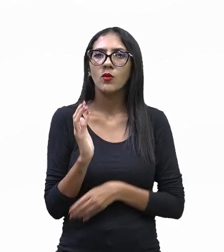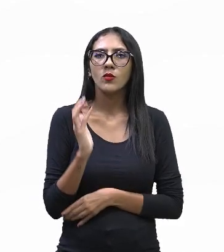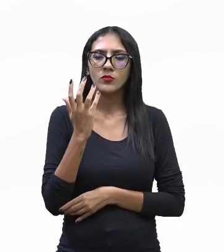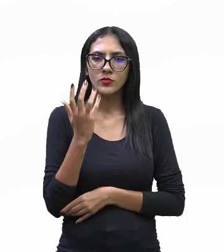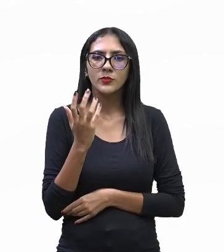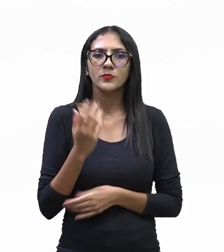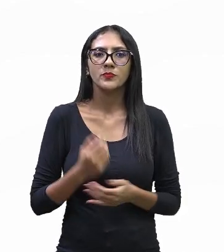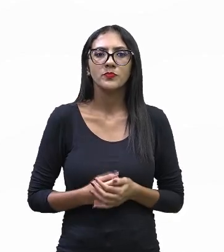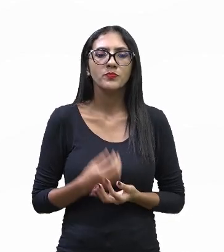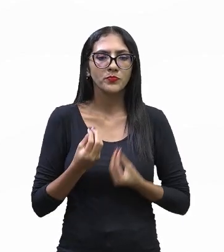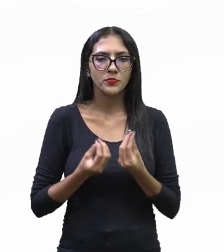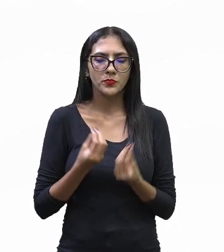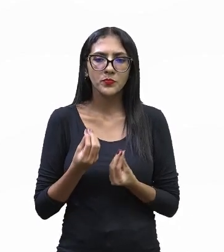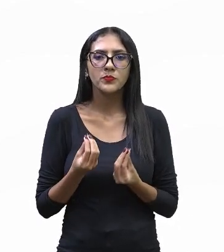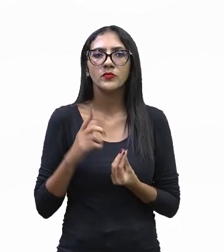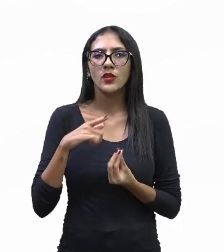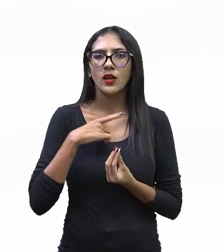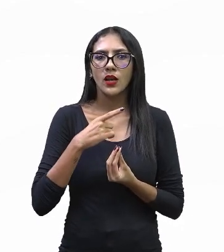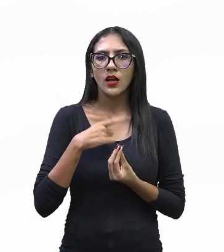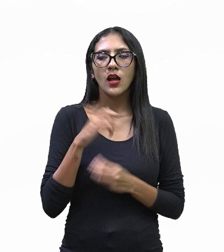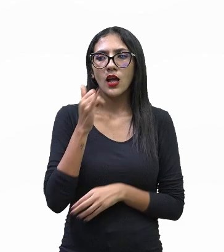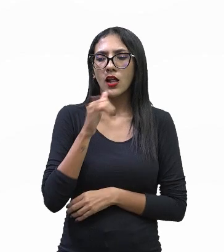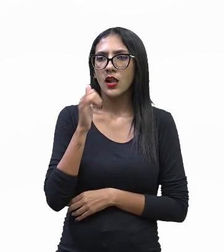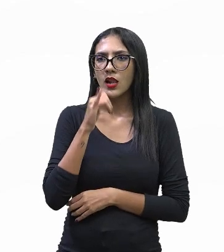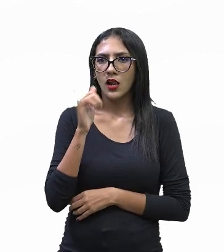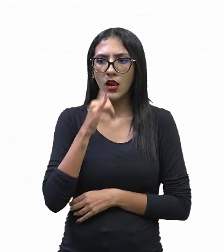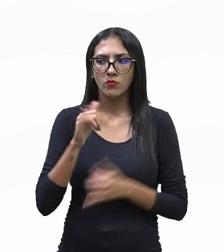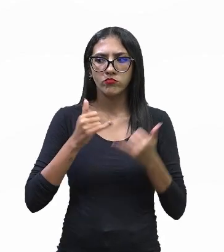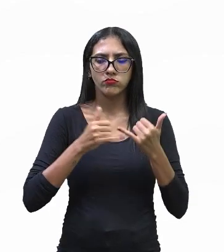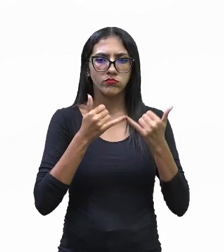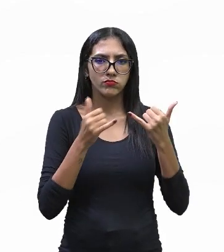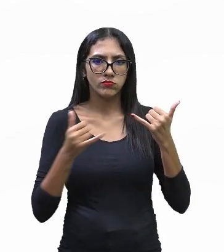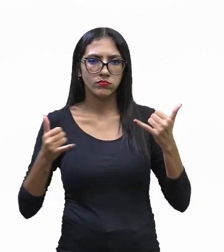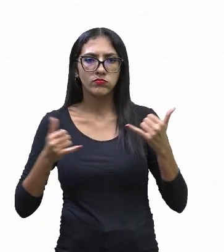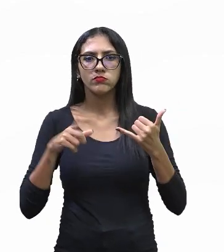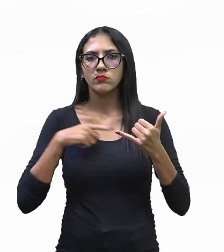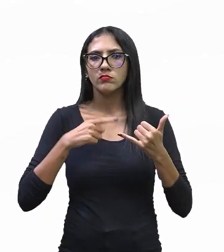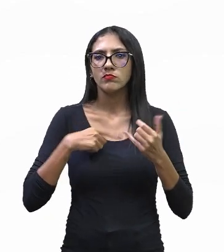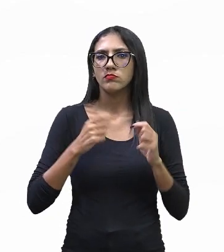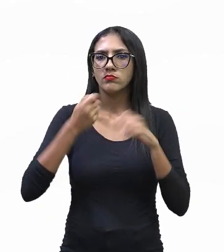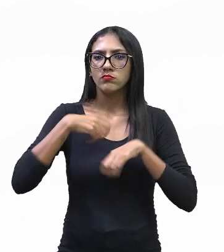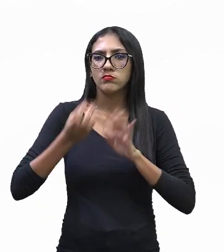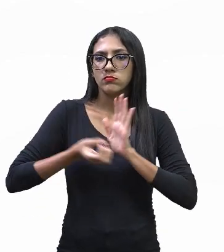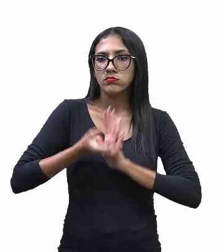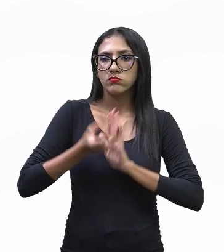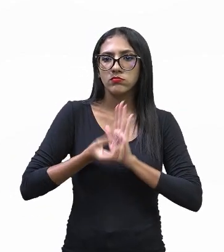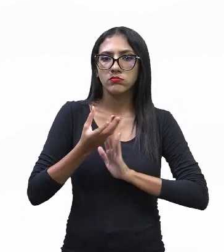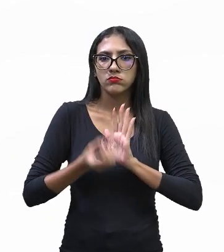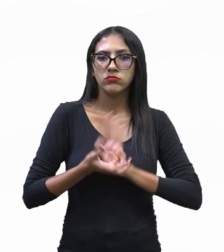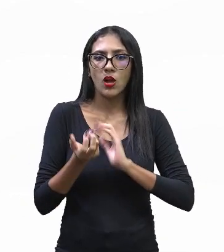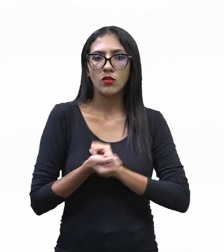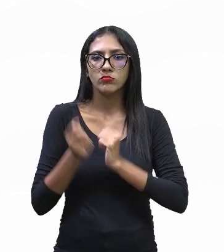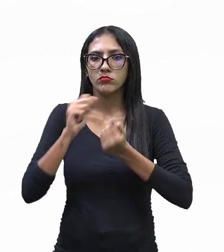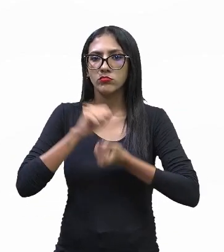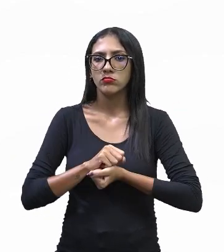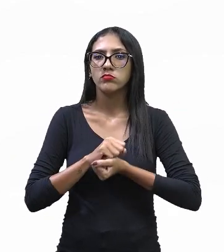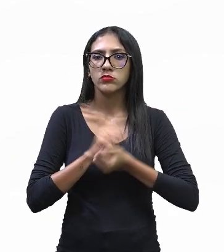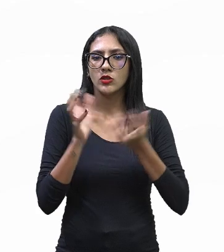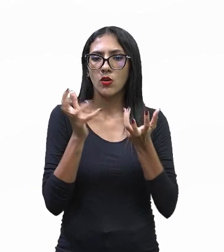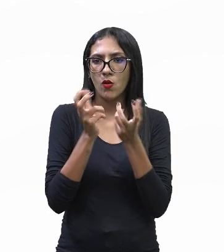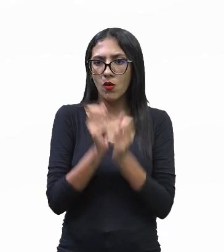quando a corrente elétrica consegue gerar uma reação de oxirredução,